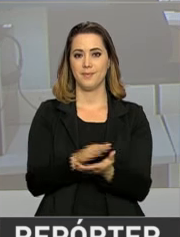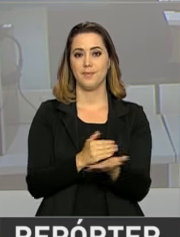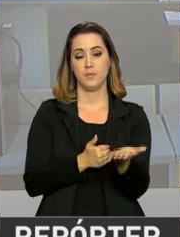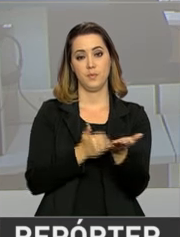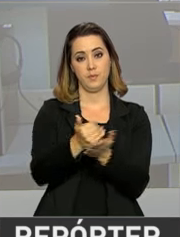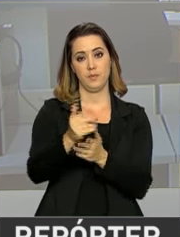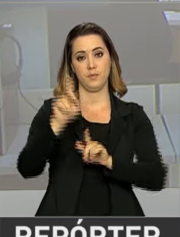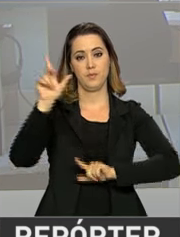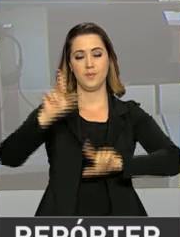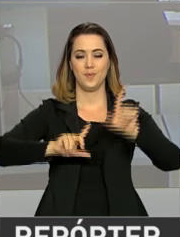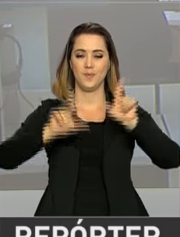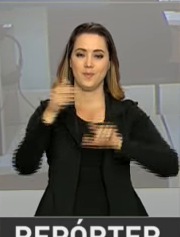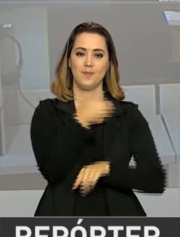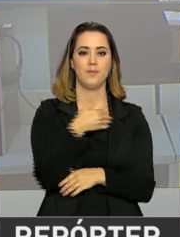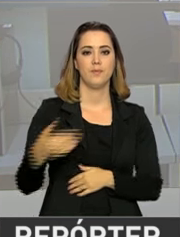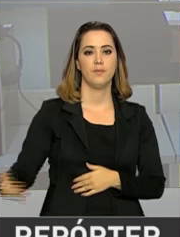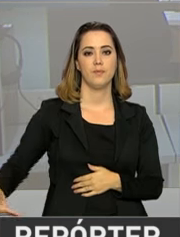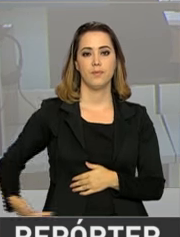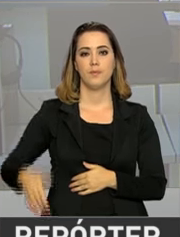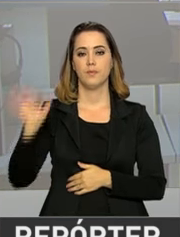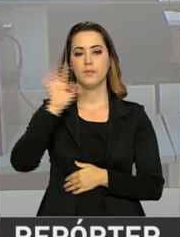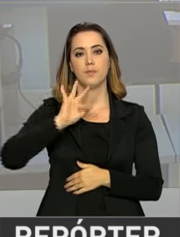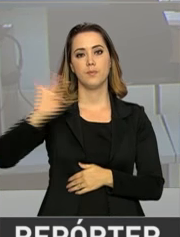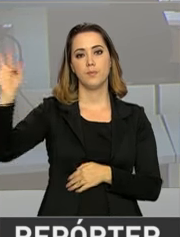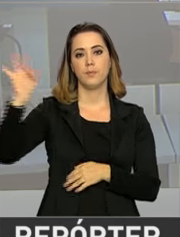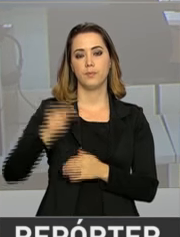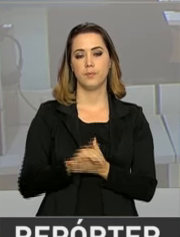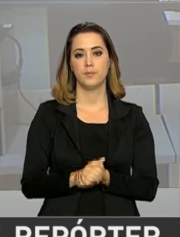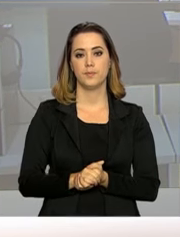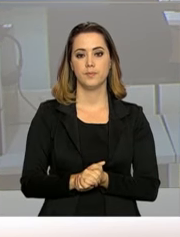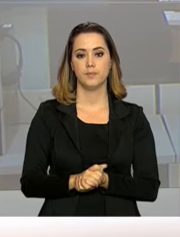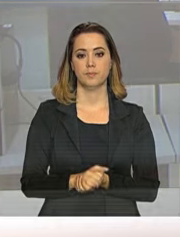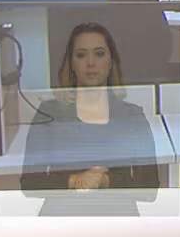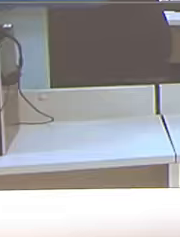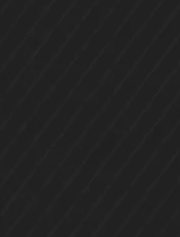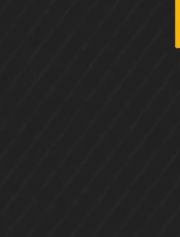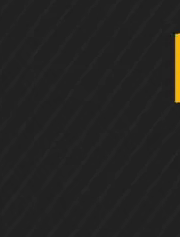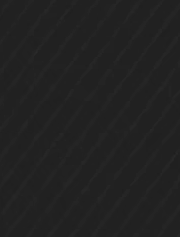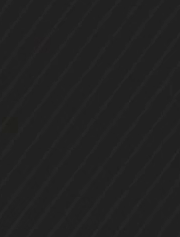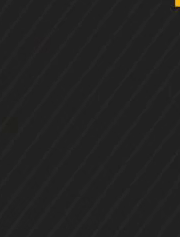sociais e continue com a gente aqui na NBR TV do Governo Federal